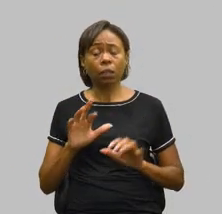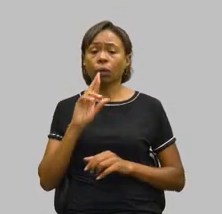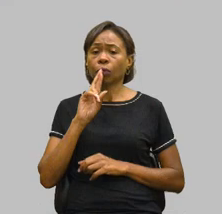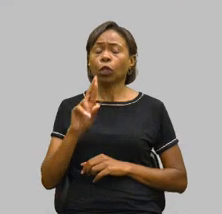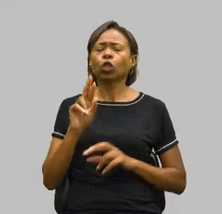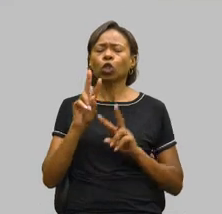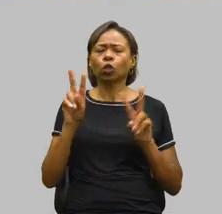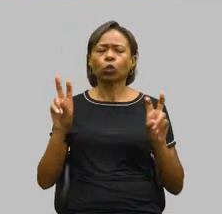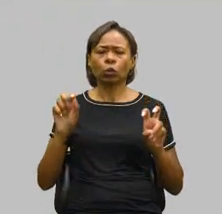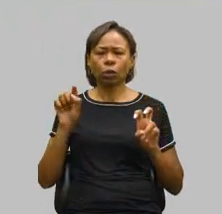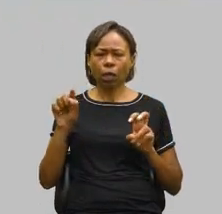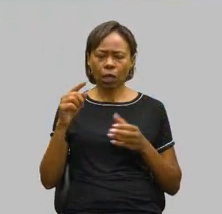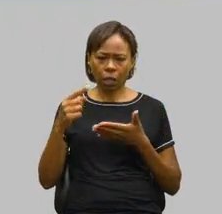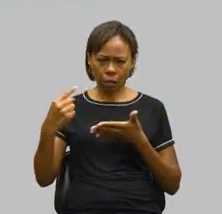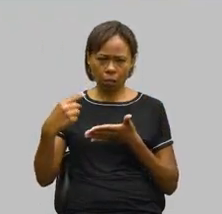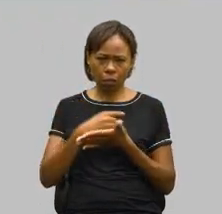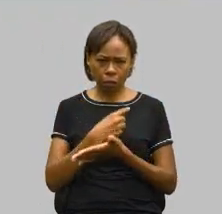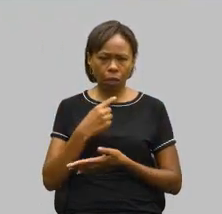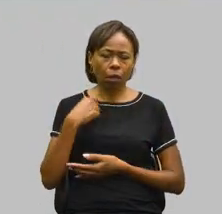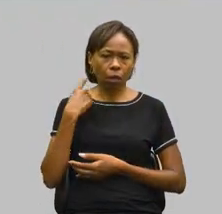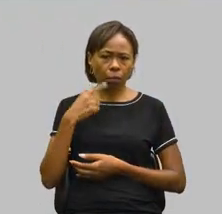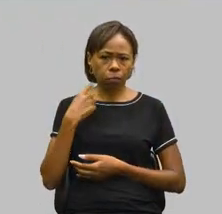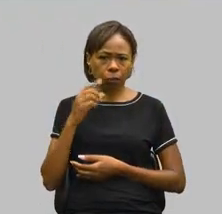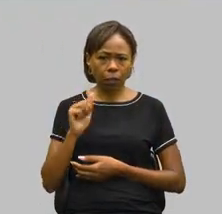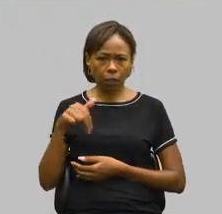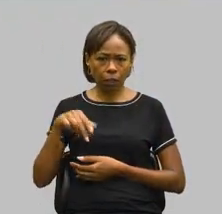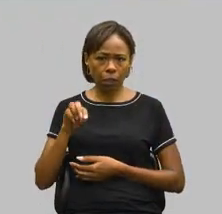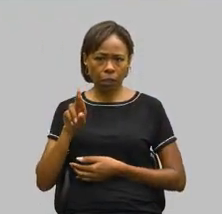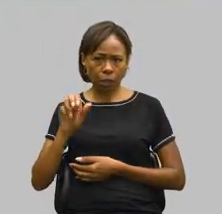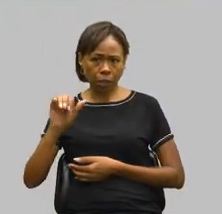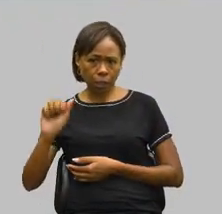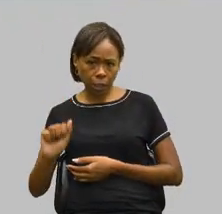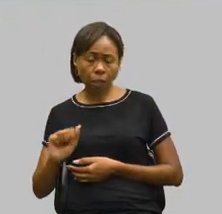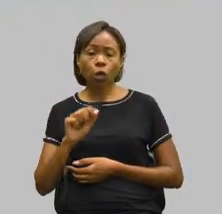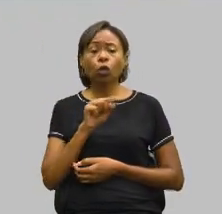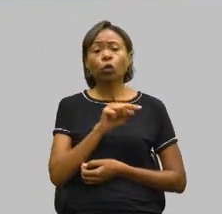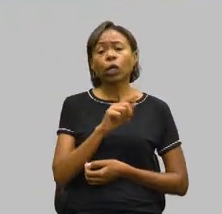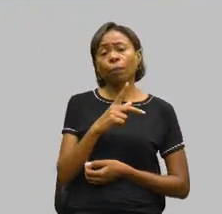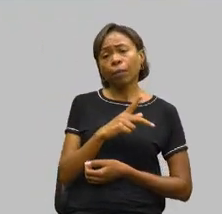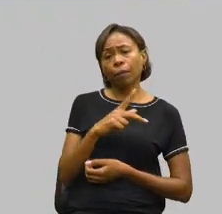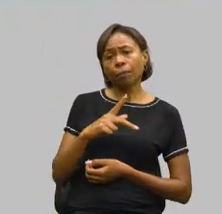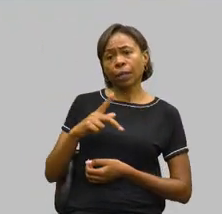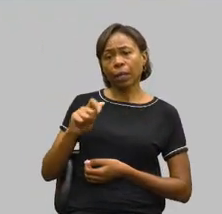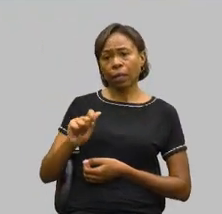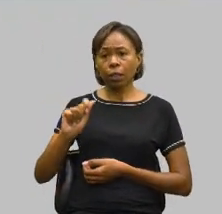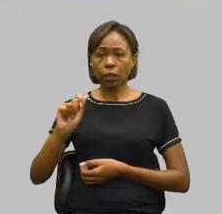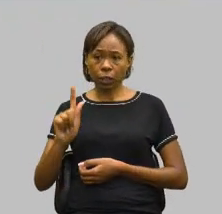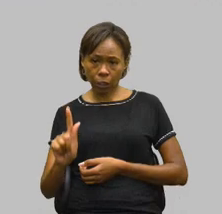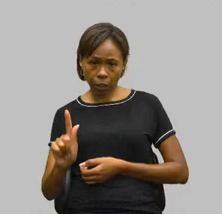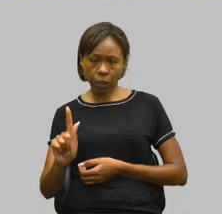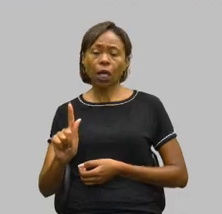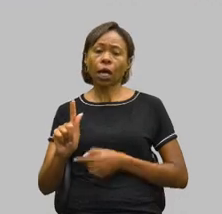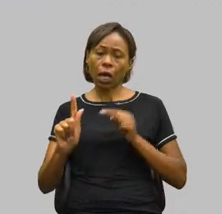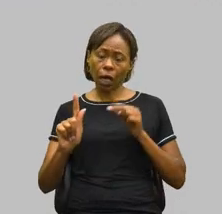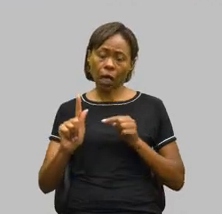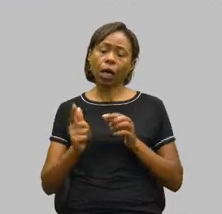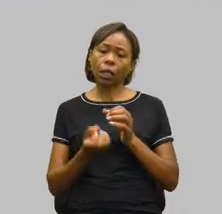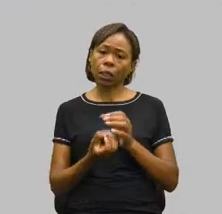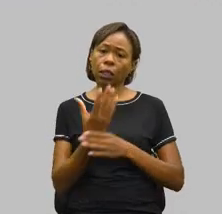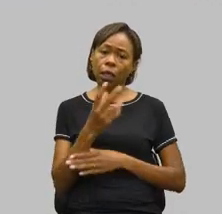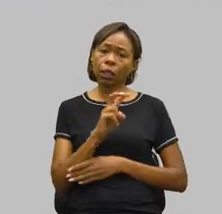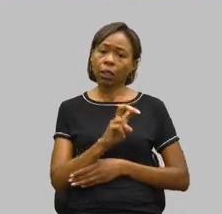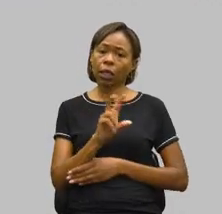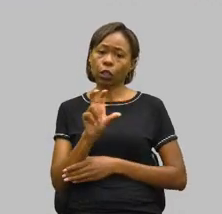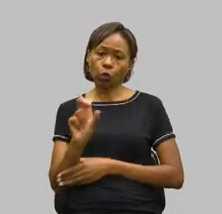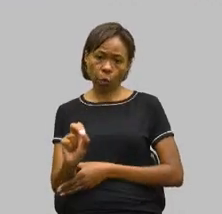questionamento da deputada eh André de Jesus o nosso ppag ele prevê a implementação desses 150 creias que nós sabemos